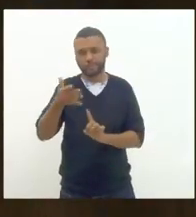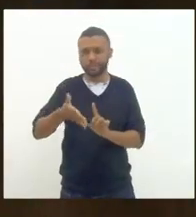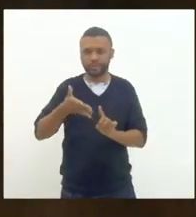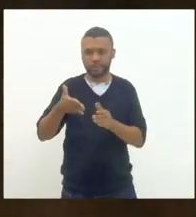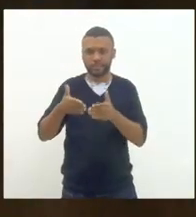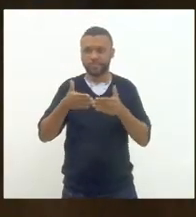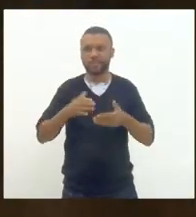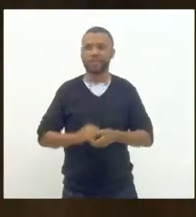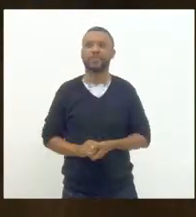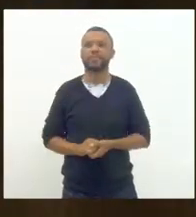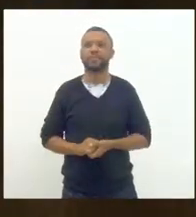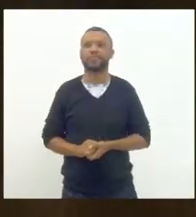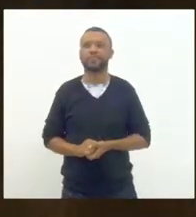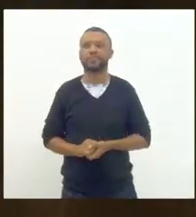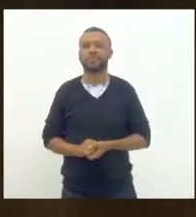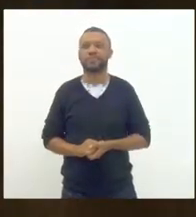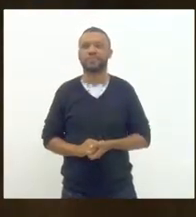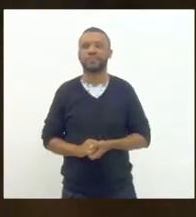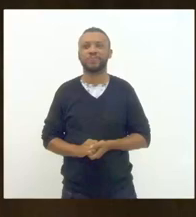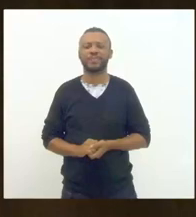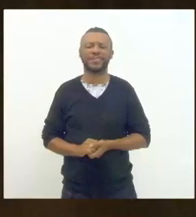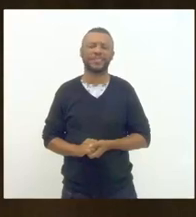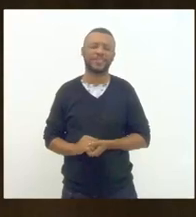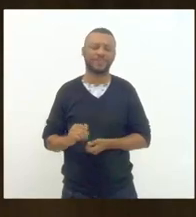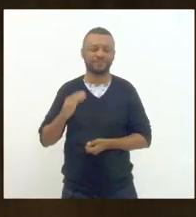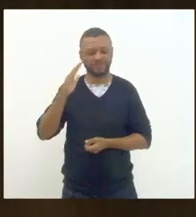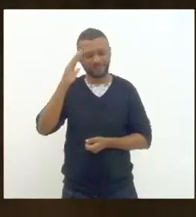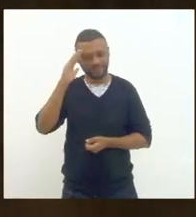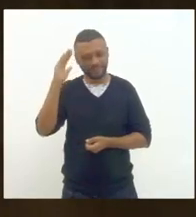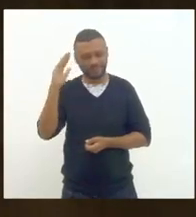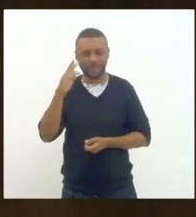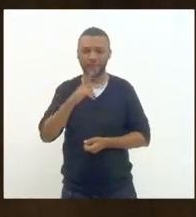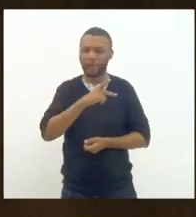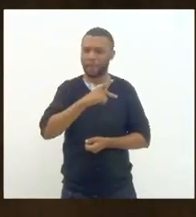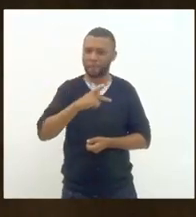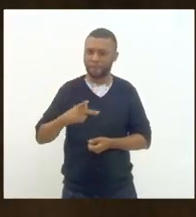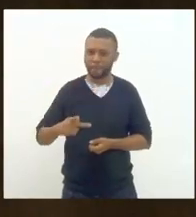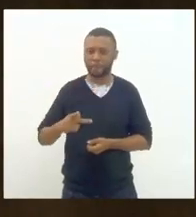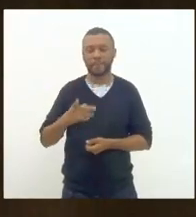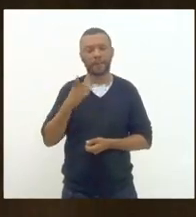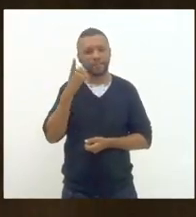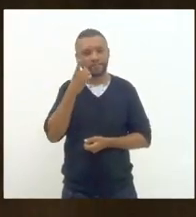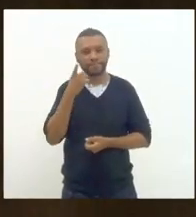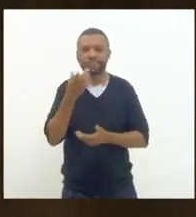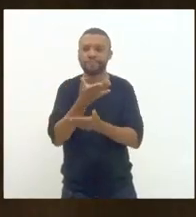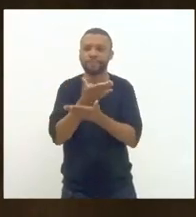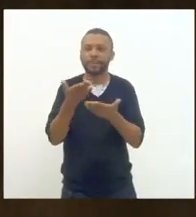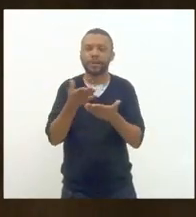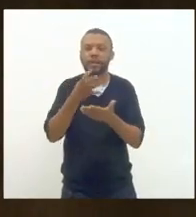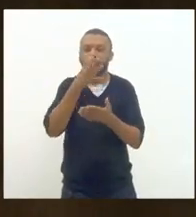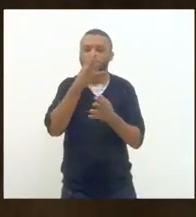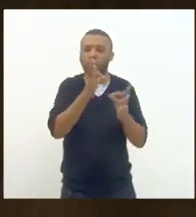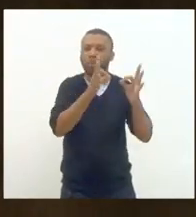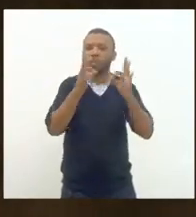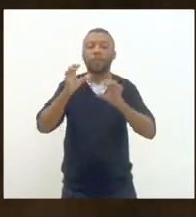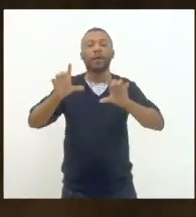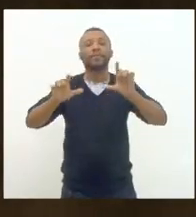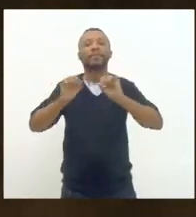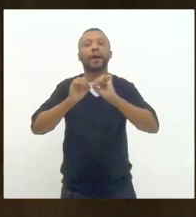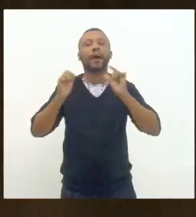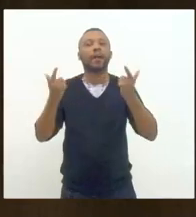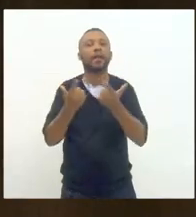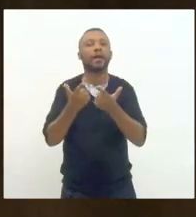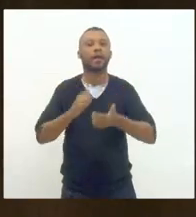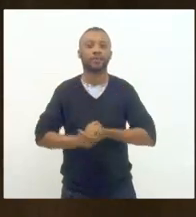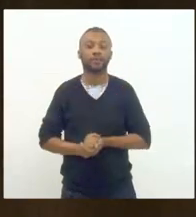favor. Senhora presidente, demais parlamentares, as pessoas que nos veem através da TV Alerge,